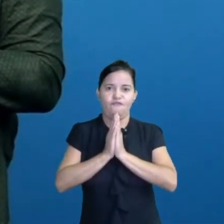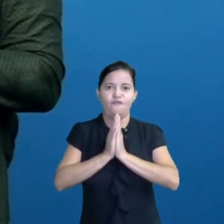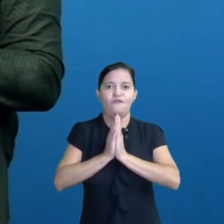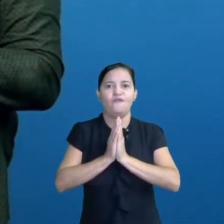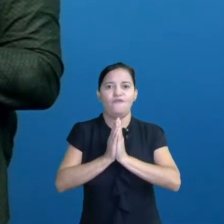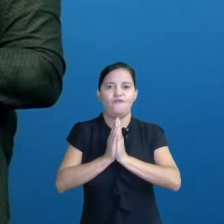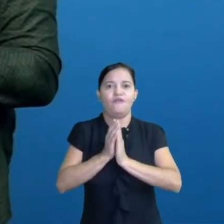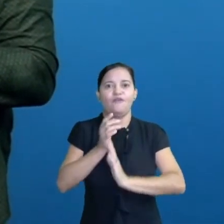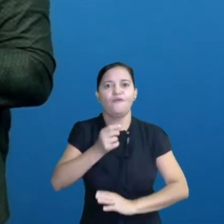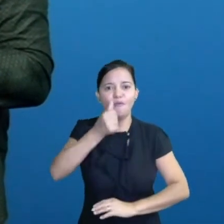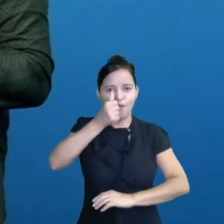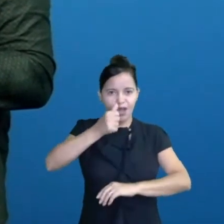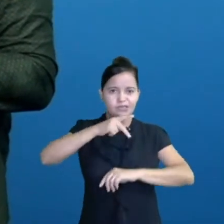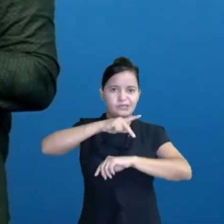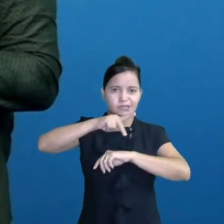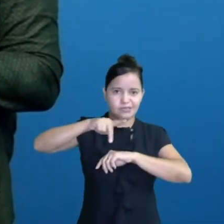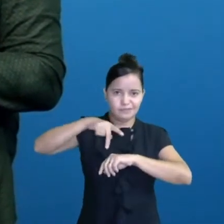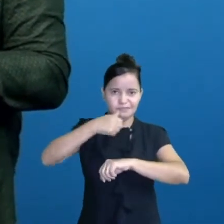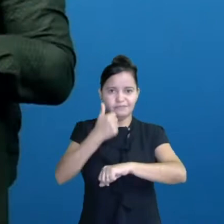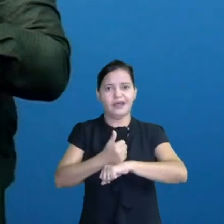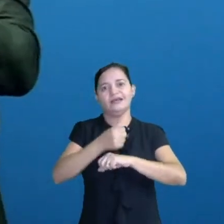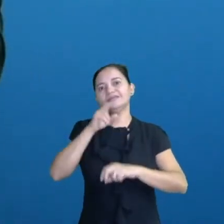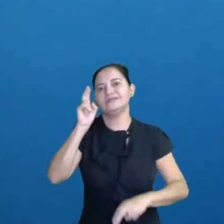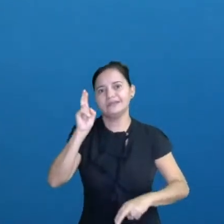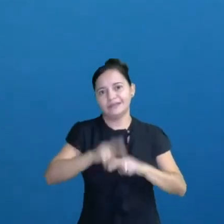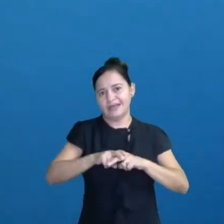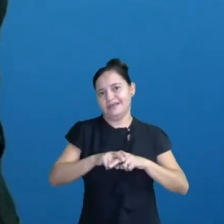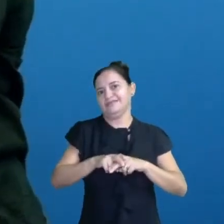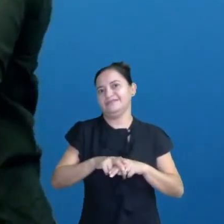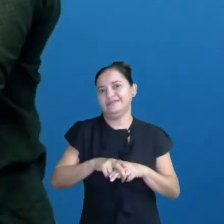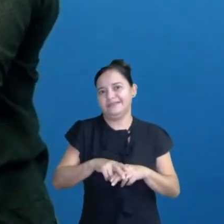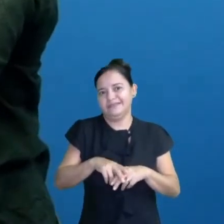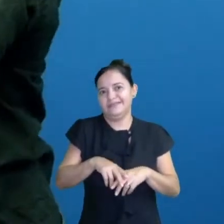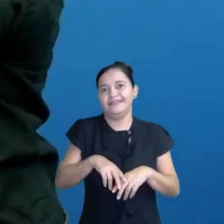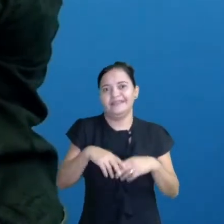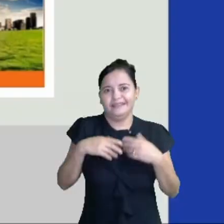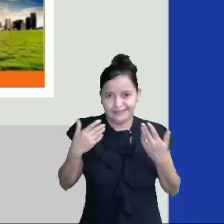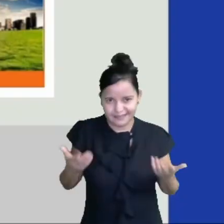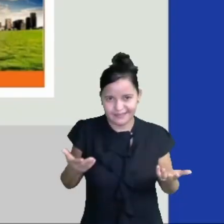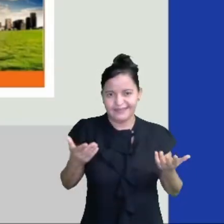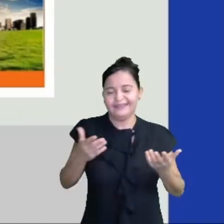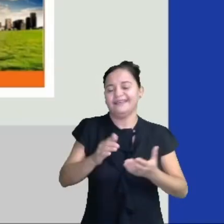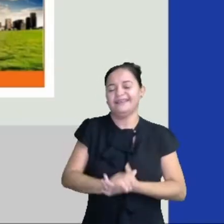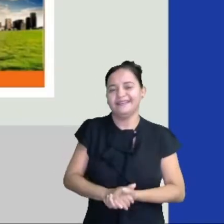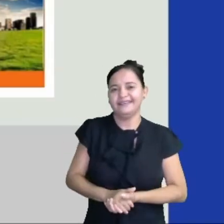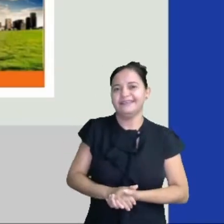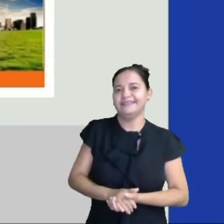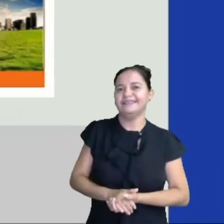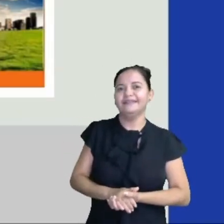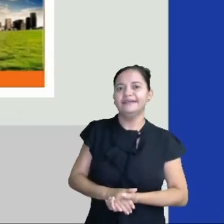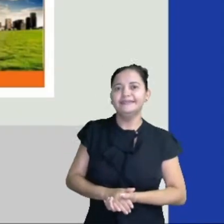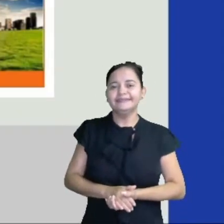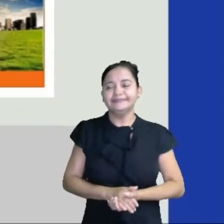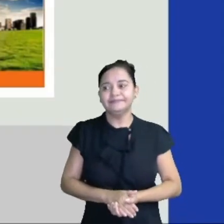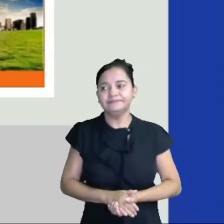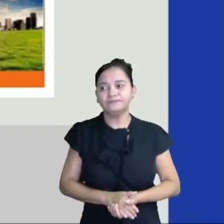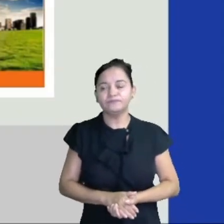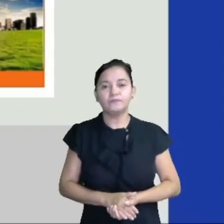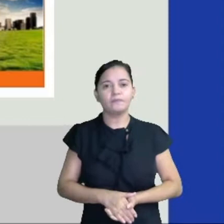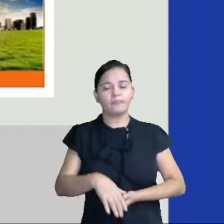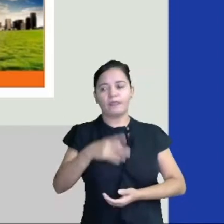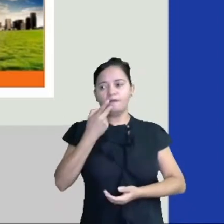da praça, como diria Bruno e Marrone. Vamos embora para a gente entender um pouquinho aqui. Então aqui eu tenho, ó, processo